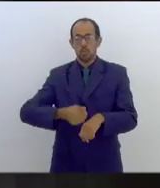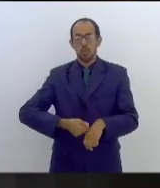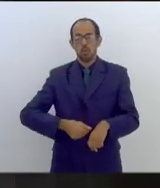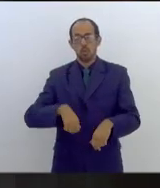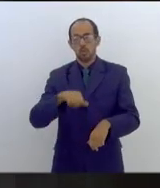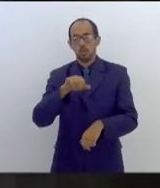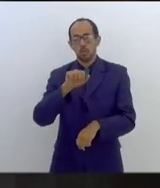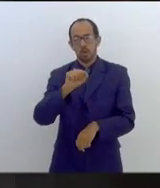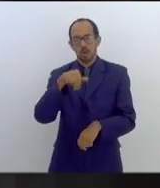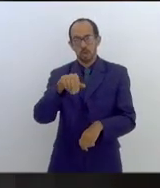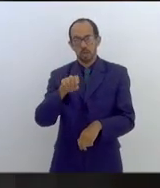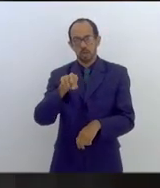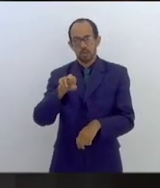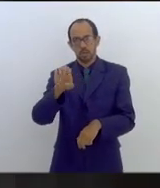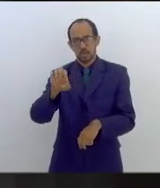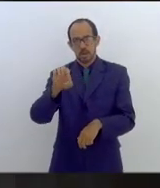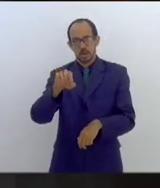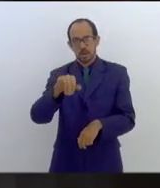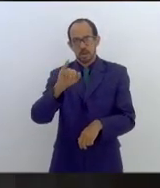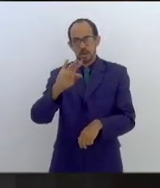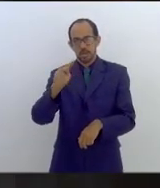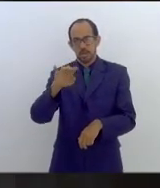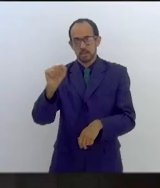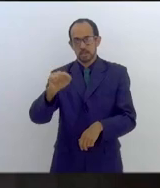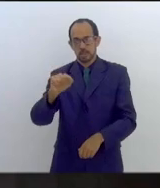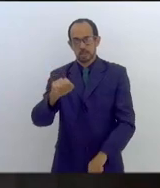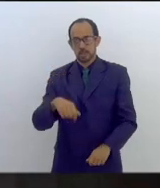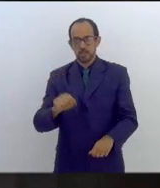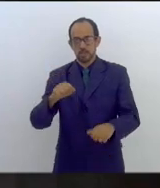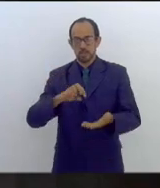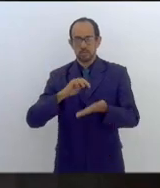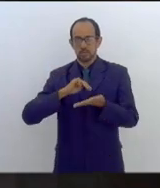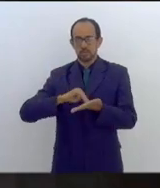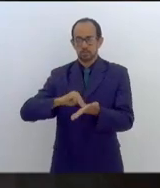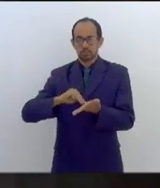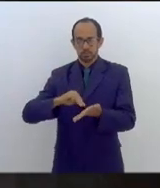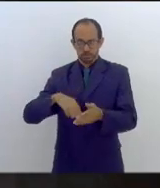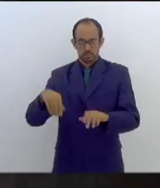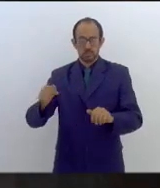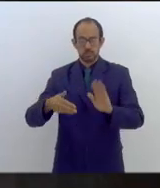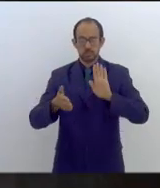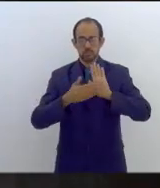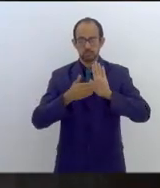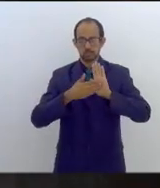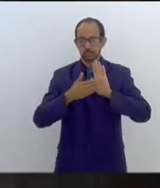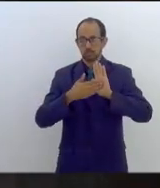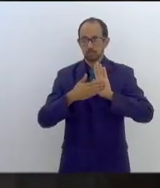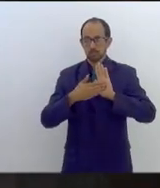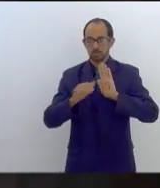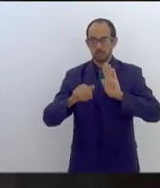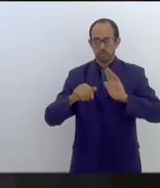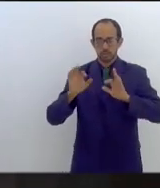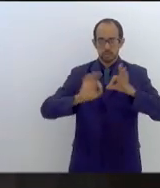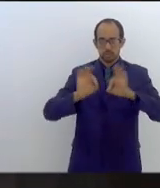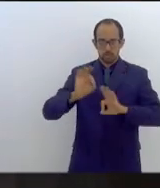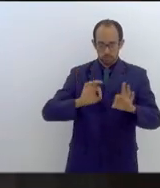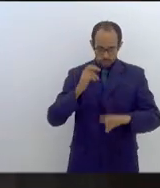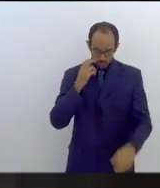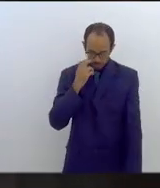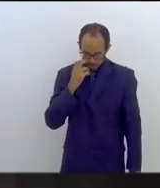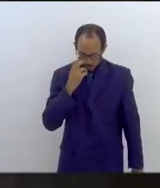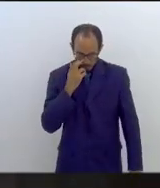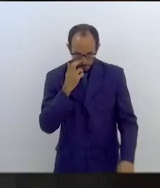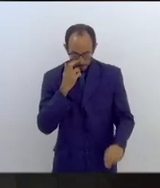André Ilha, né, foi um dos mestres do Julian e de outros que propuseram esse projeto,